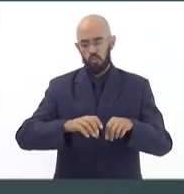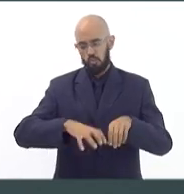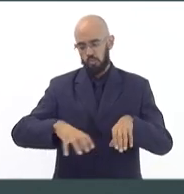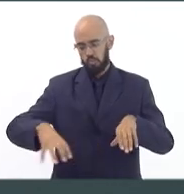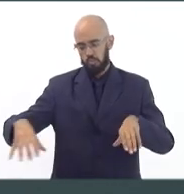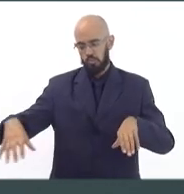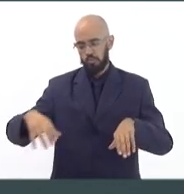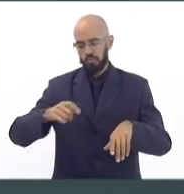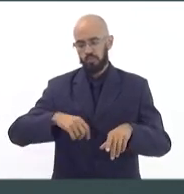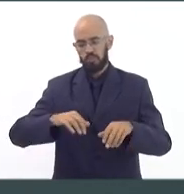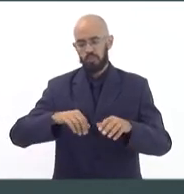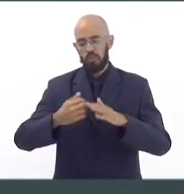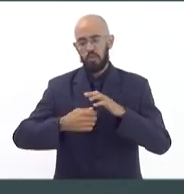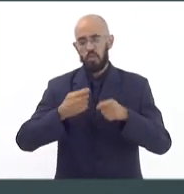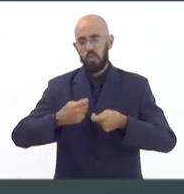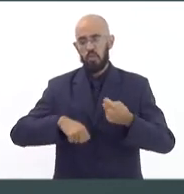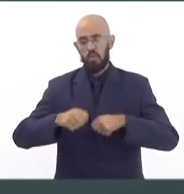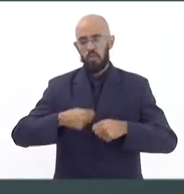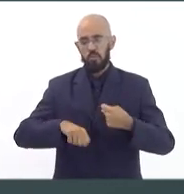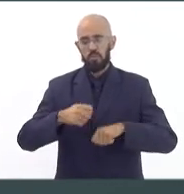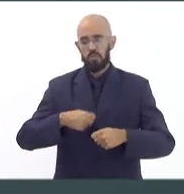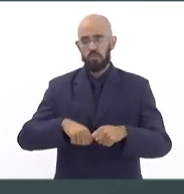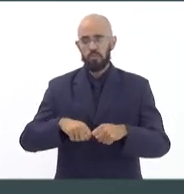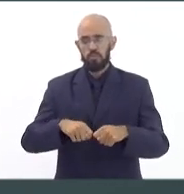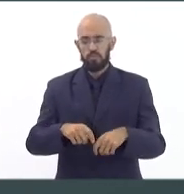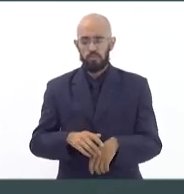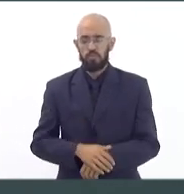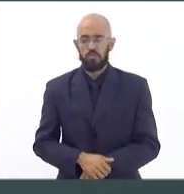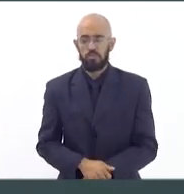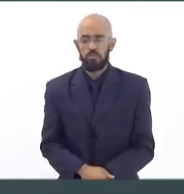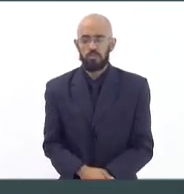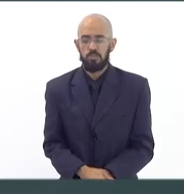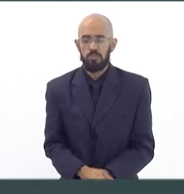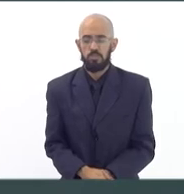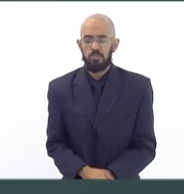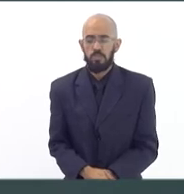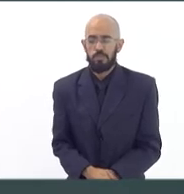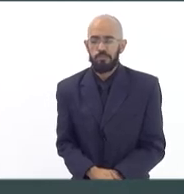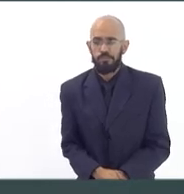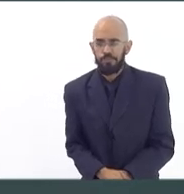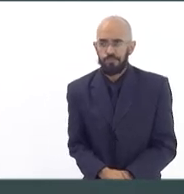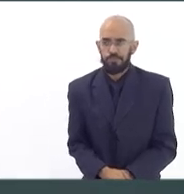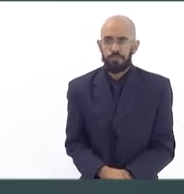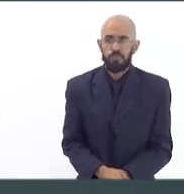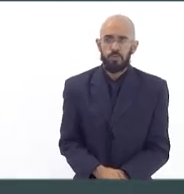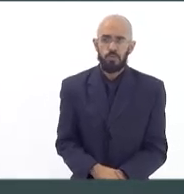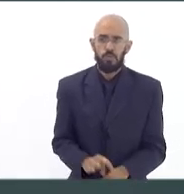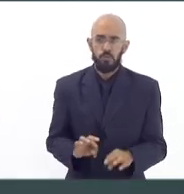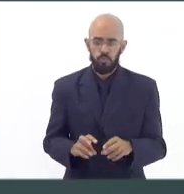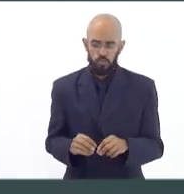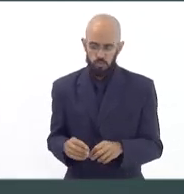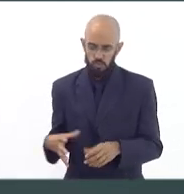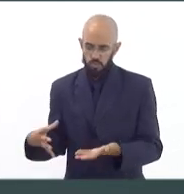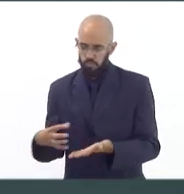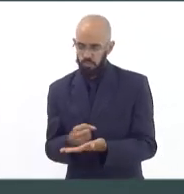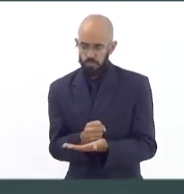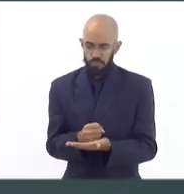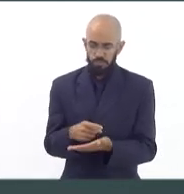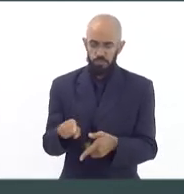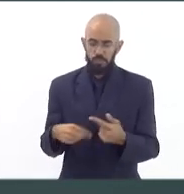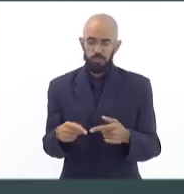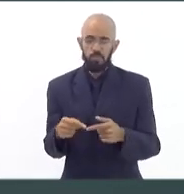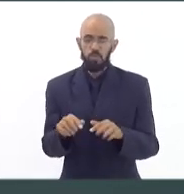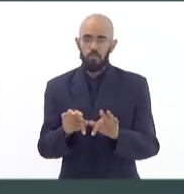interessadas concessionárias a gente reguladores e dos órgãos ambientais né que seria acumulado no final da cadeia